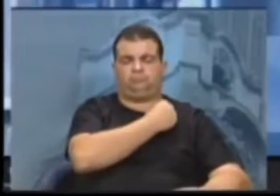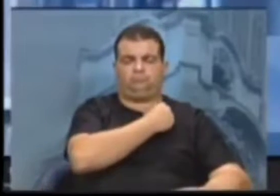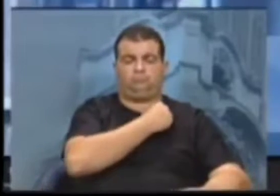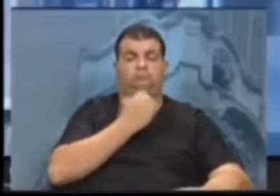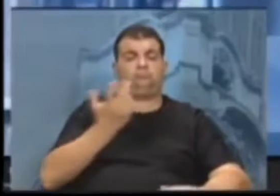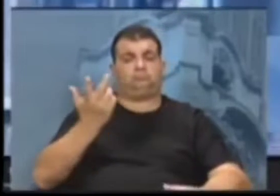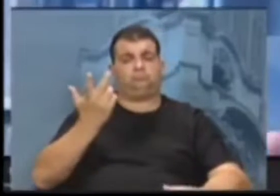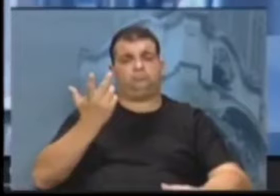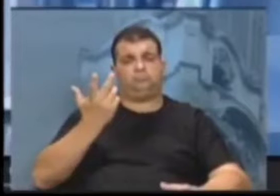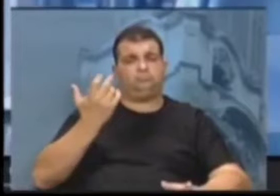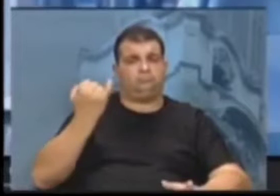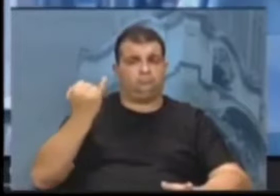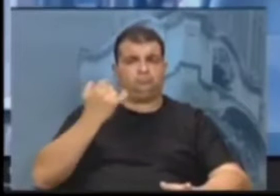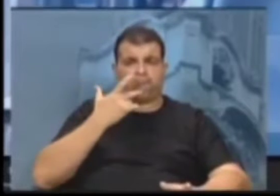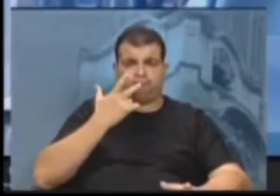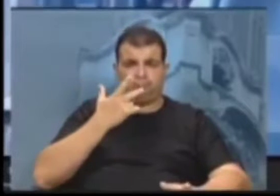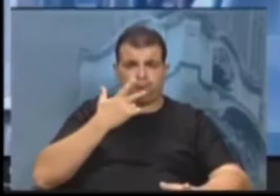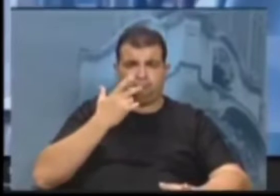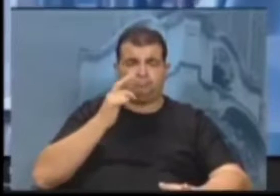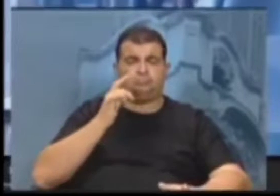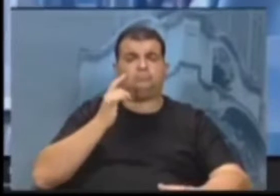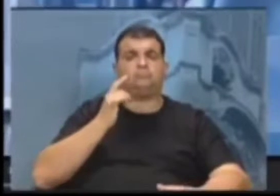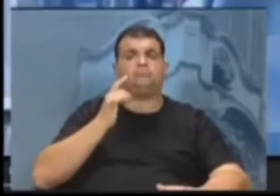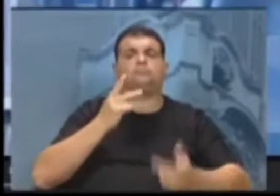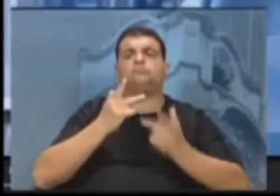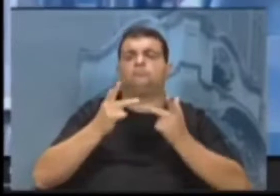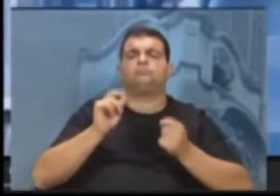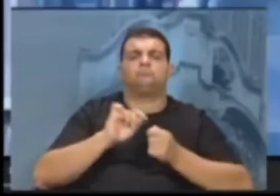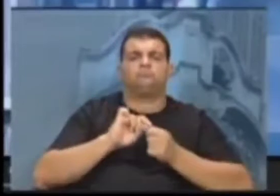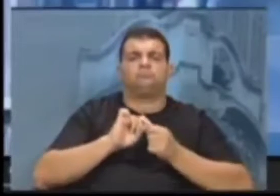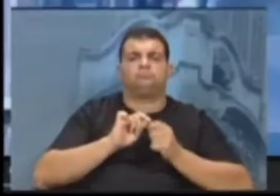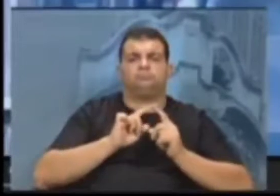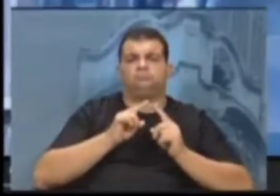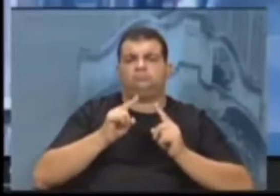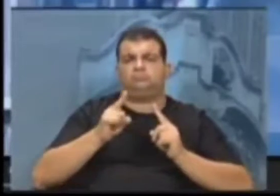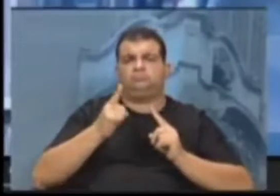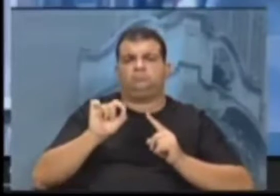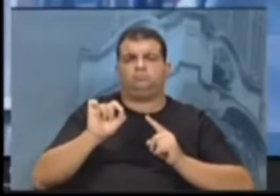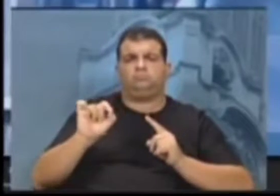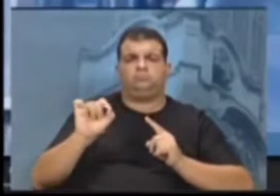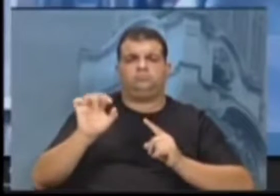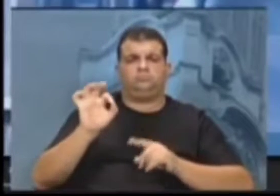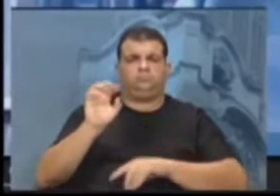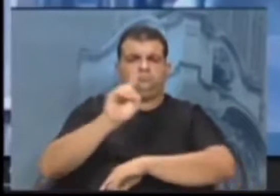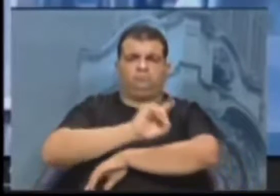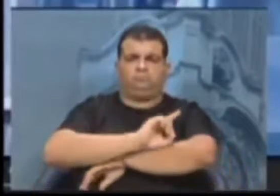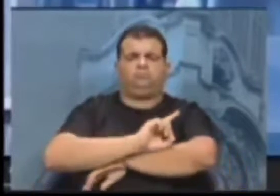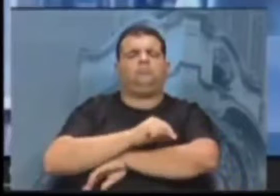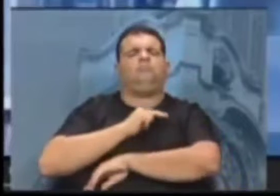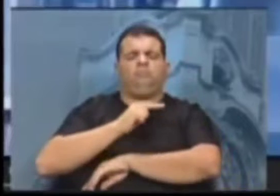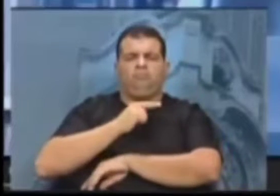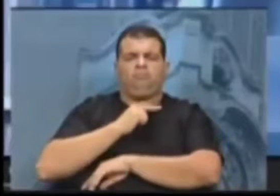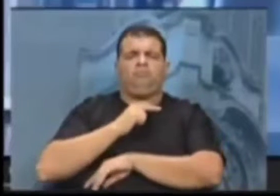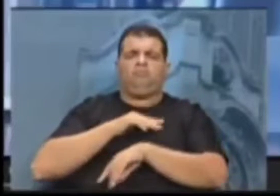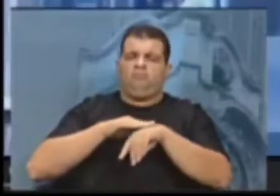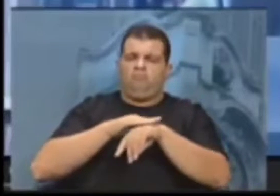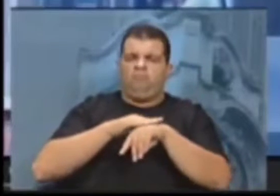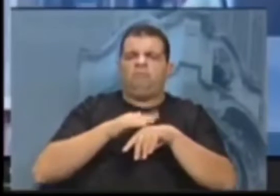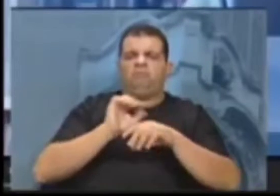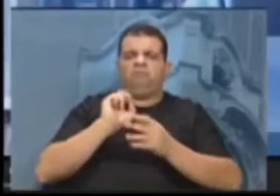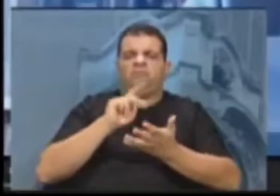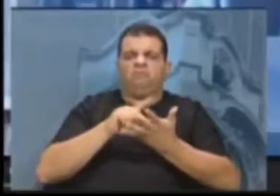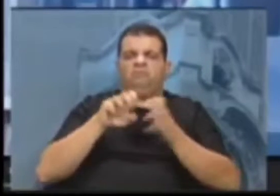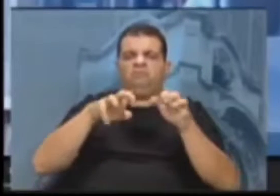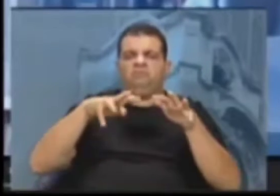importante que a gente refira o que tem sido feito ao longo desses 100 dias. Muito diálogo, é fato, muitas